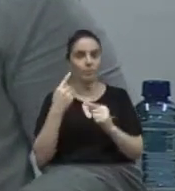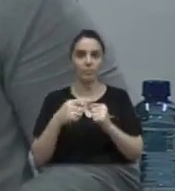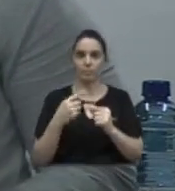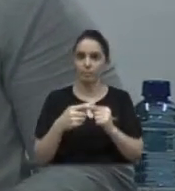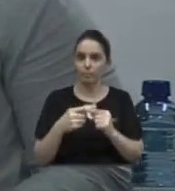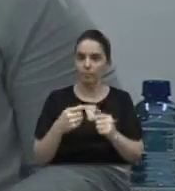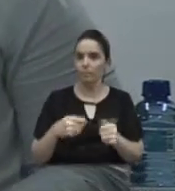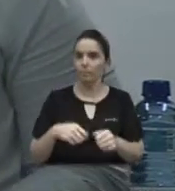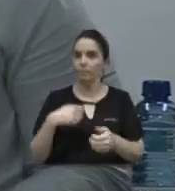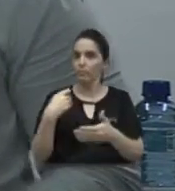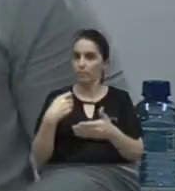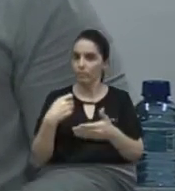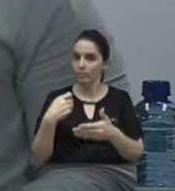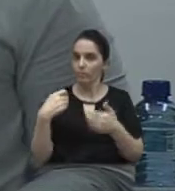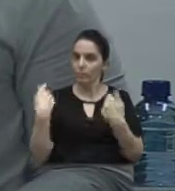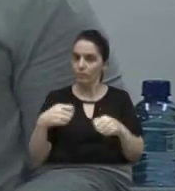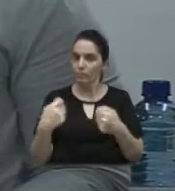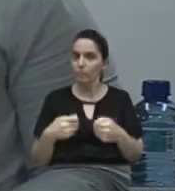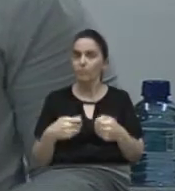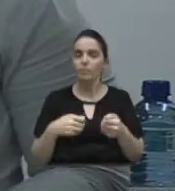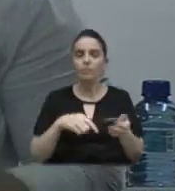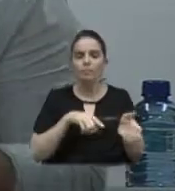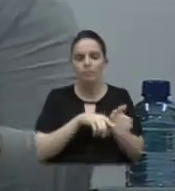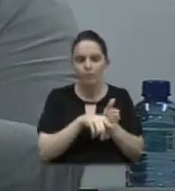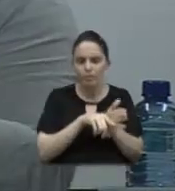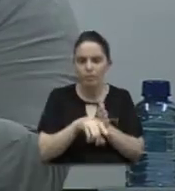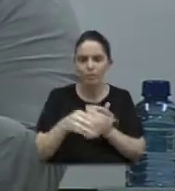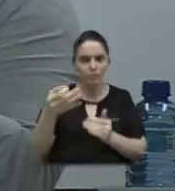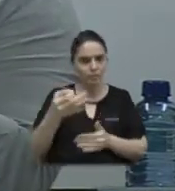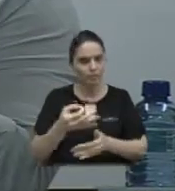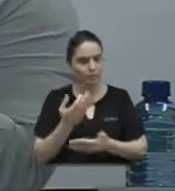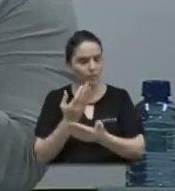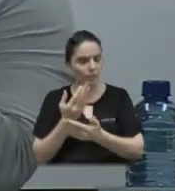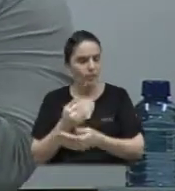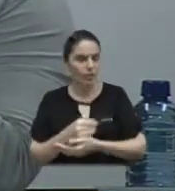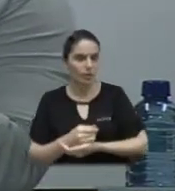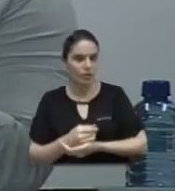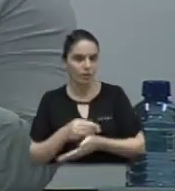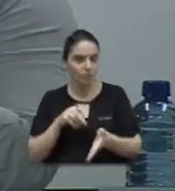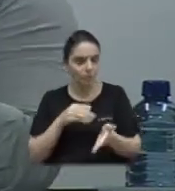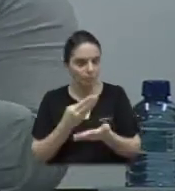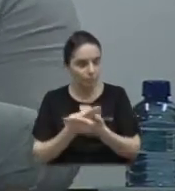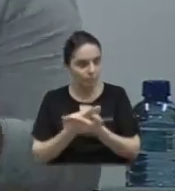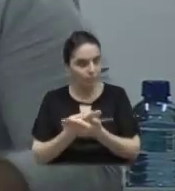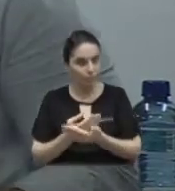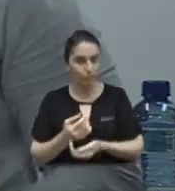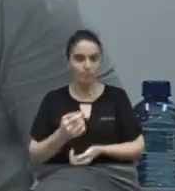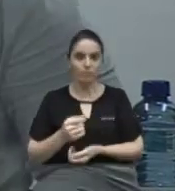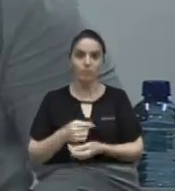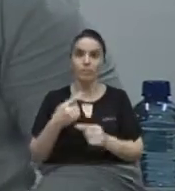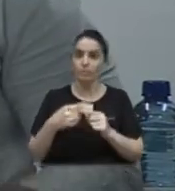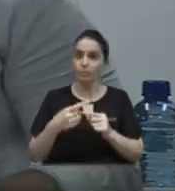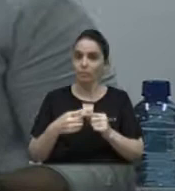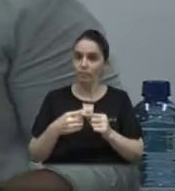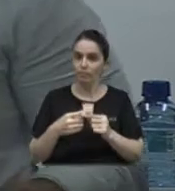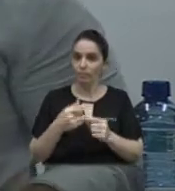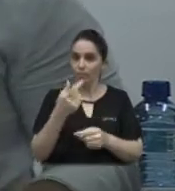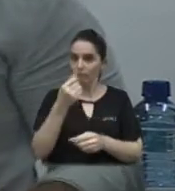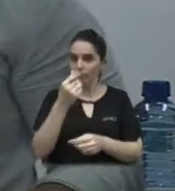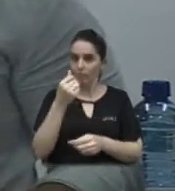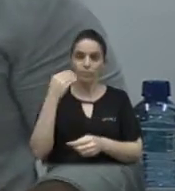uma transição muito bem organizada. Lembrando que parte do capital do Banco do Brasil